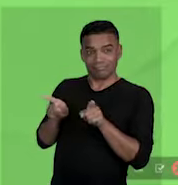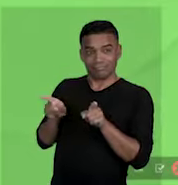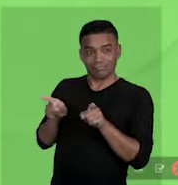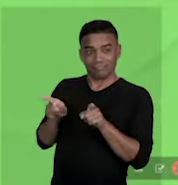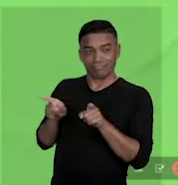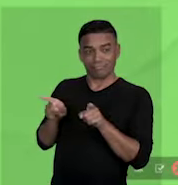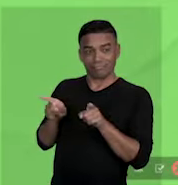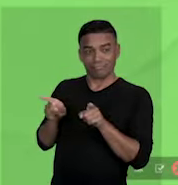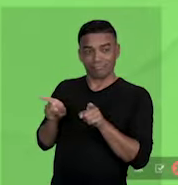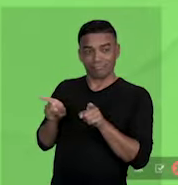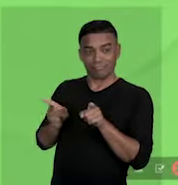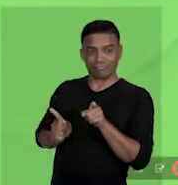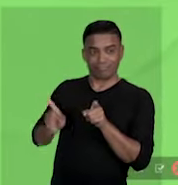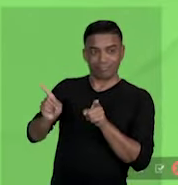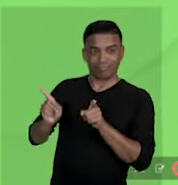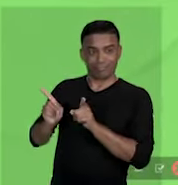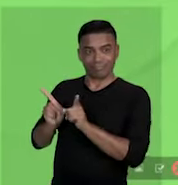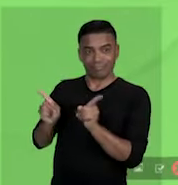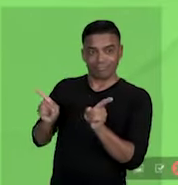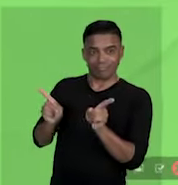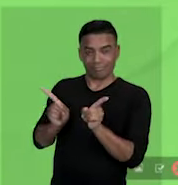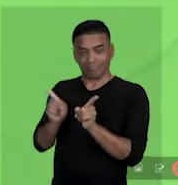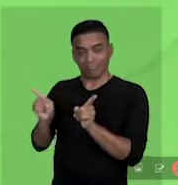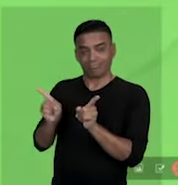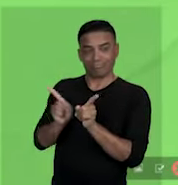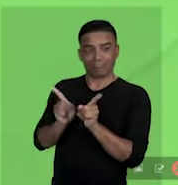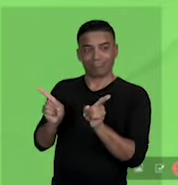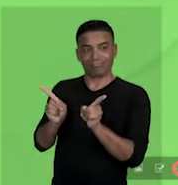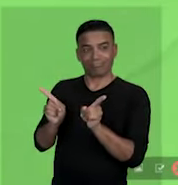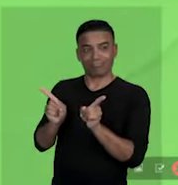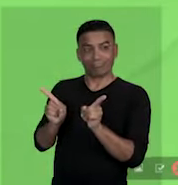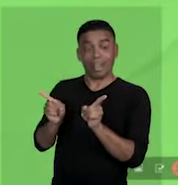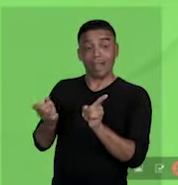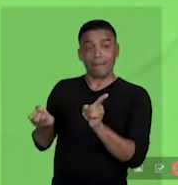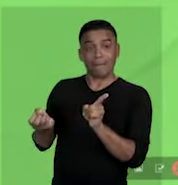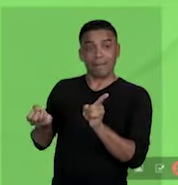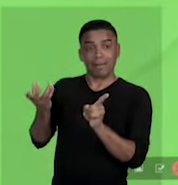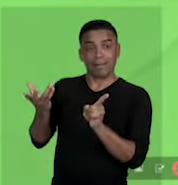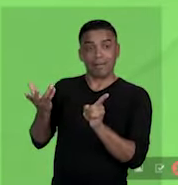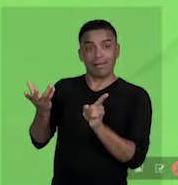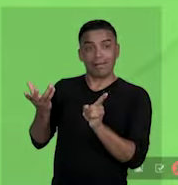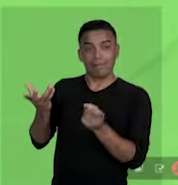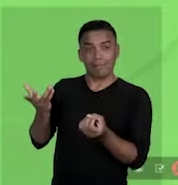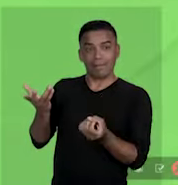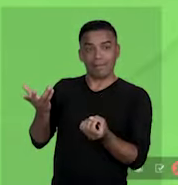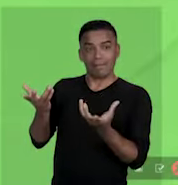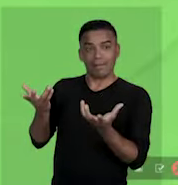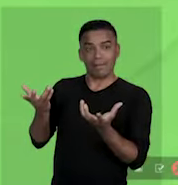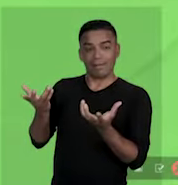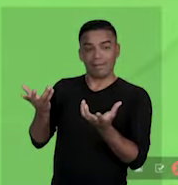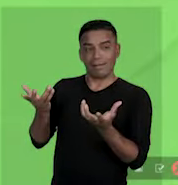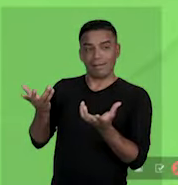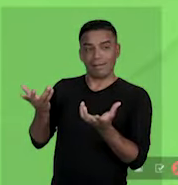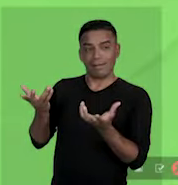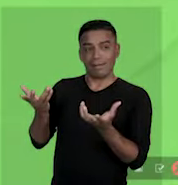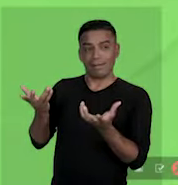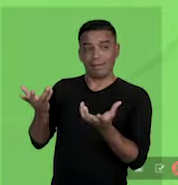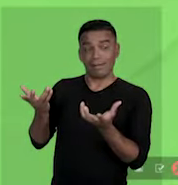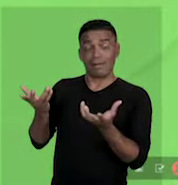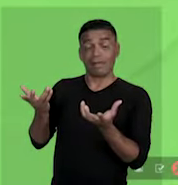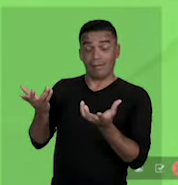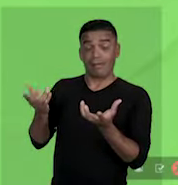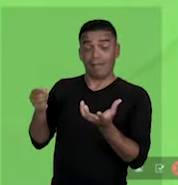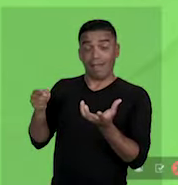para cá. Então, a corrente dividiu, acende essa lâmpada, acende essa outra lâmpada.